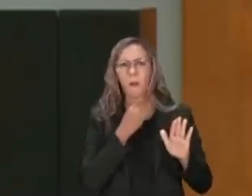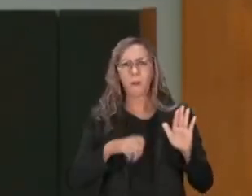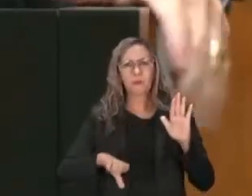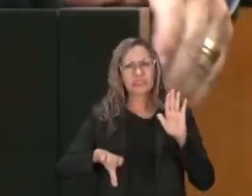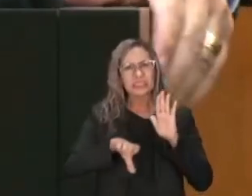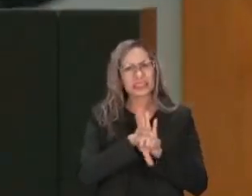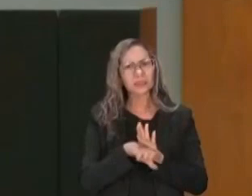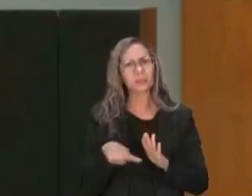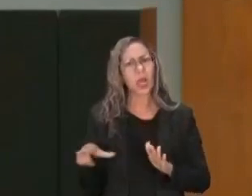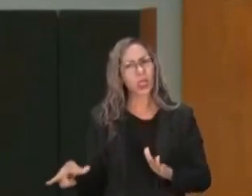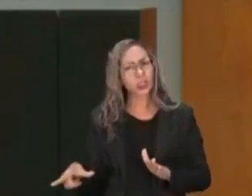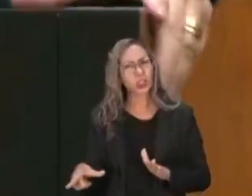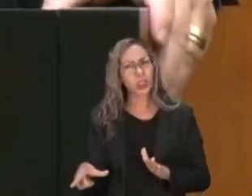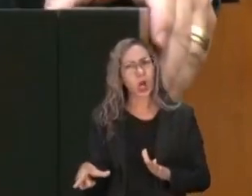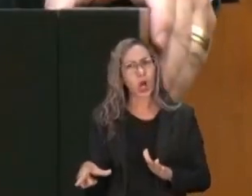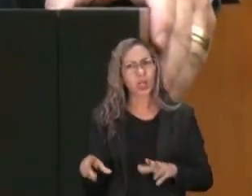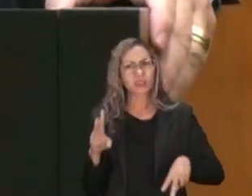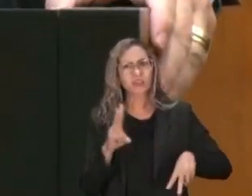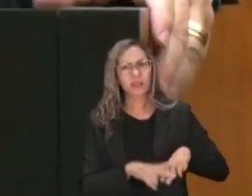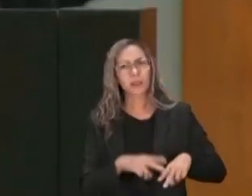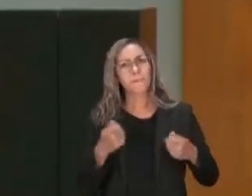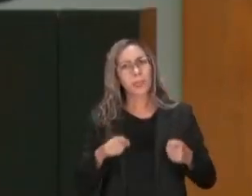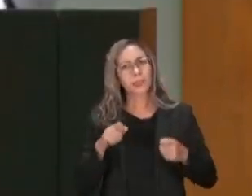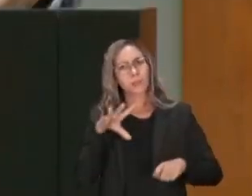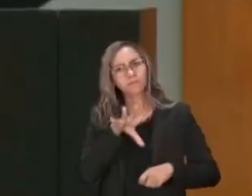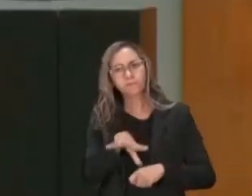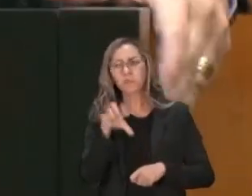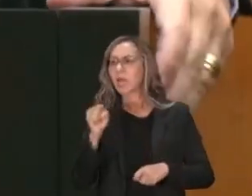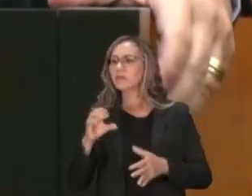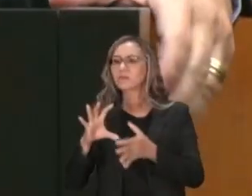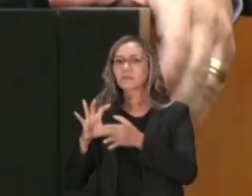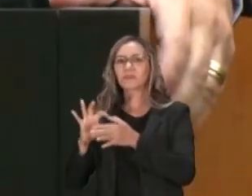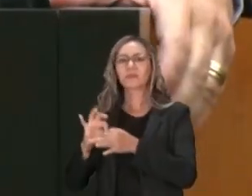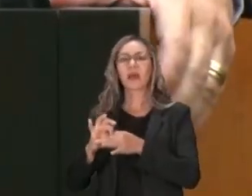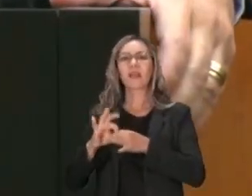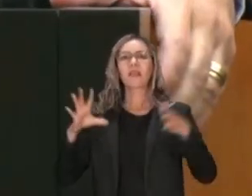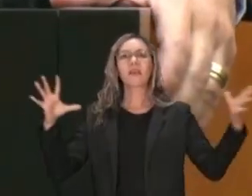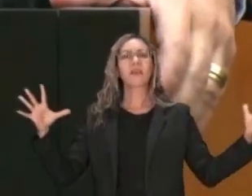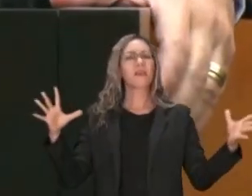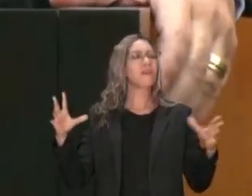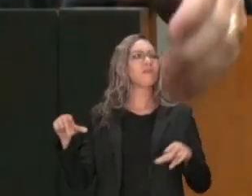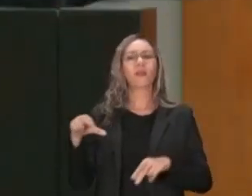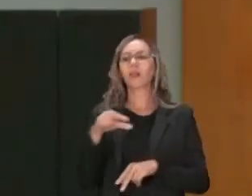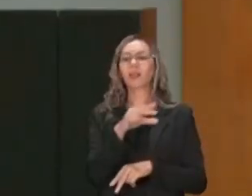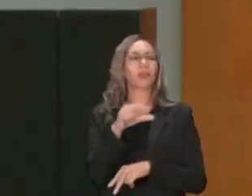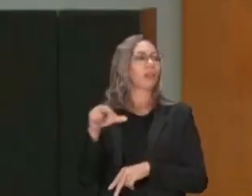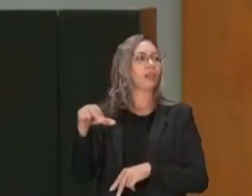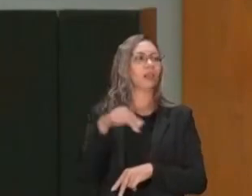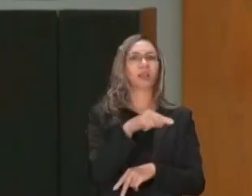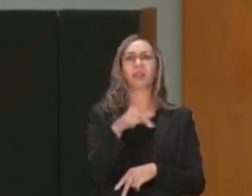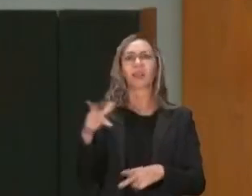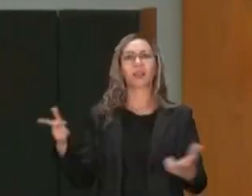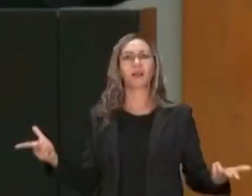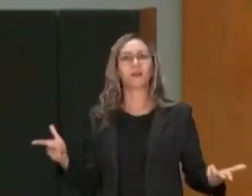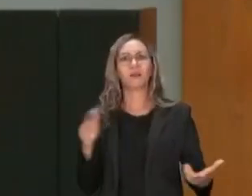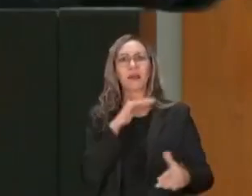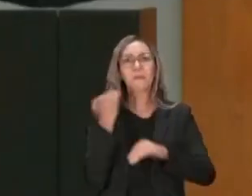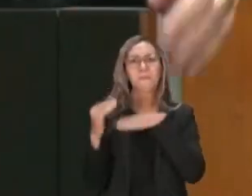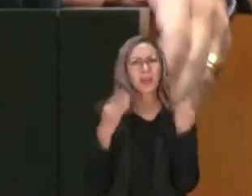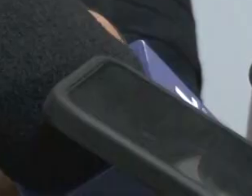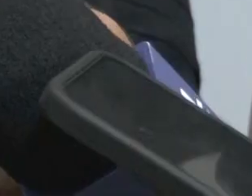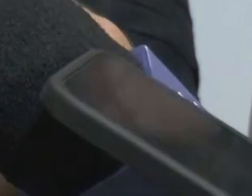de prisão decretada, sujeito livre. E aí um monstro desse vem e ceifa a vida de